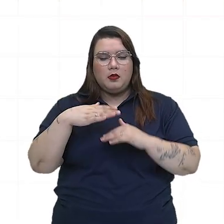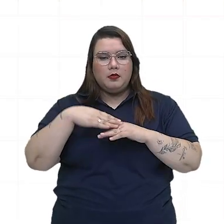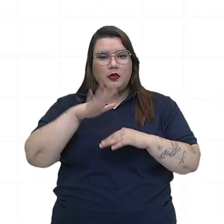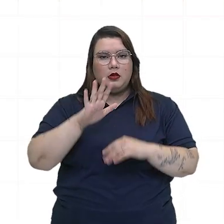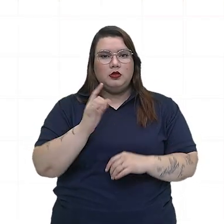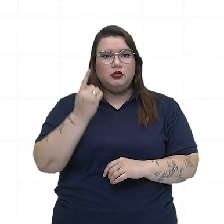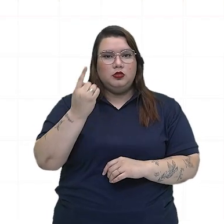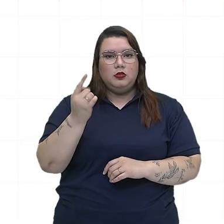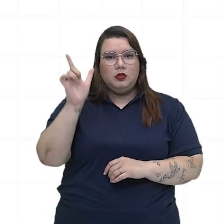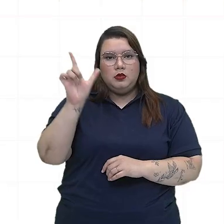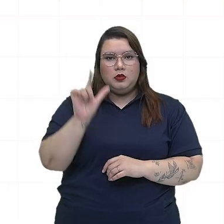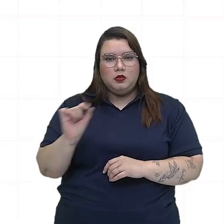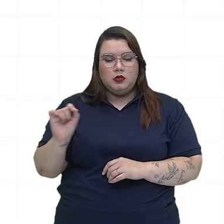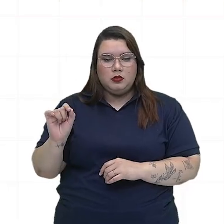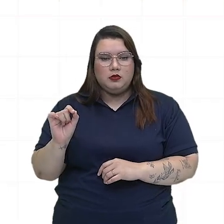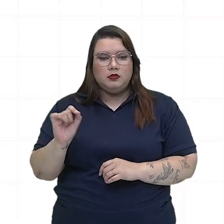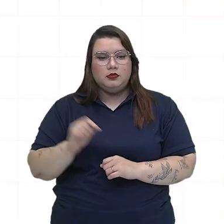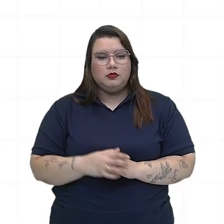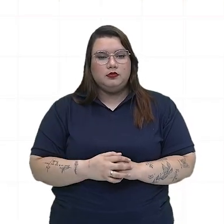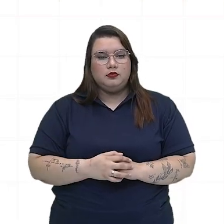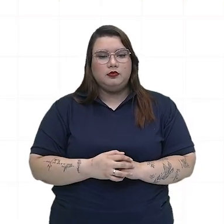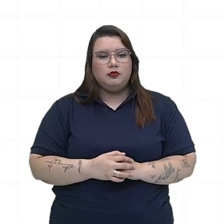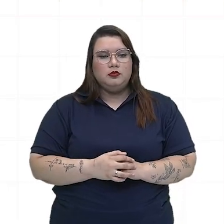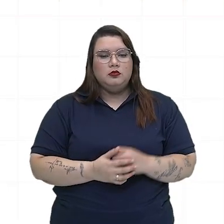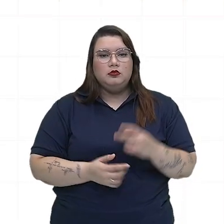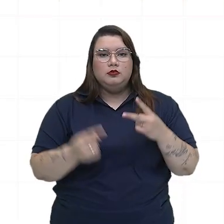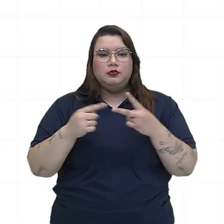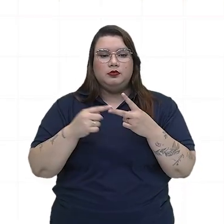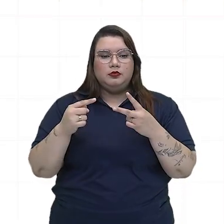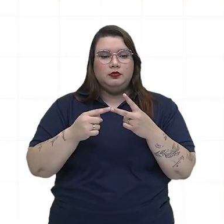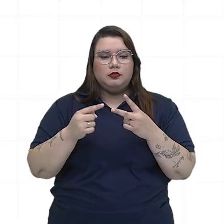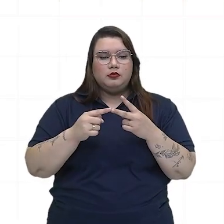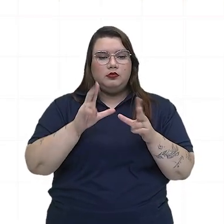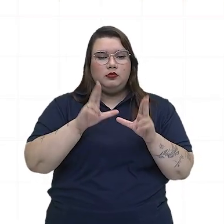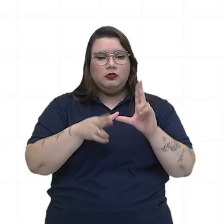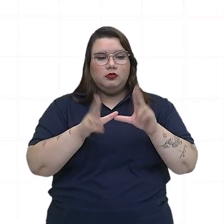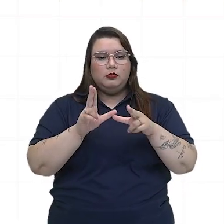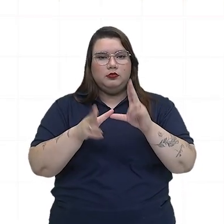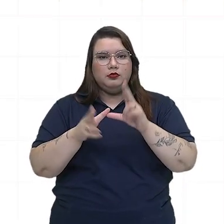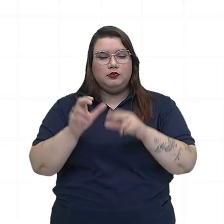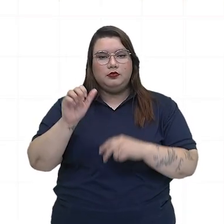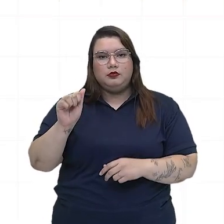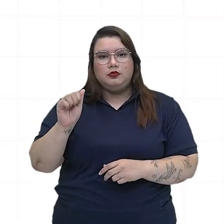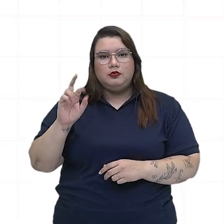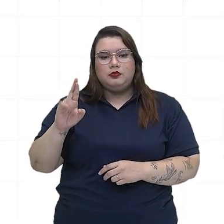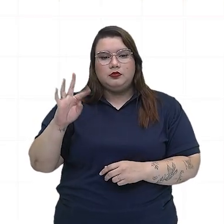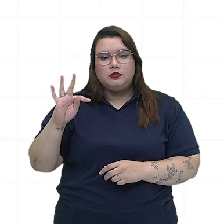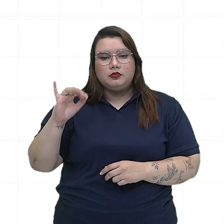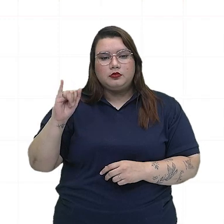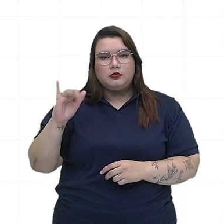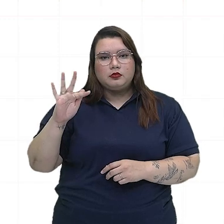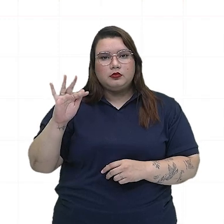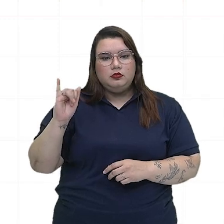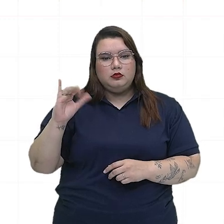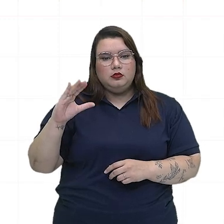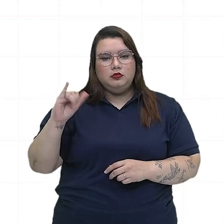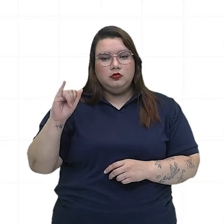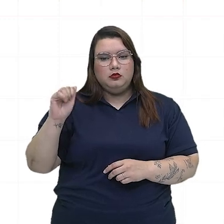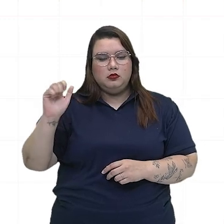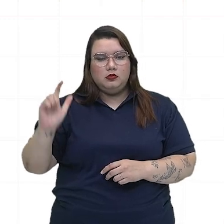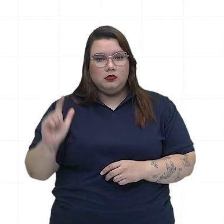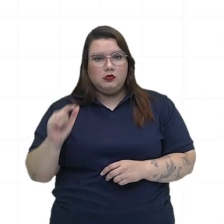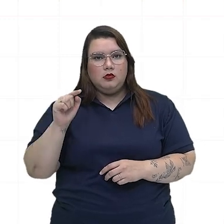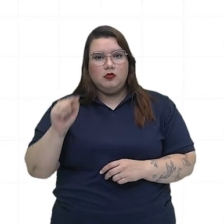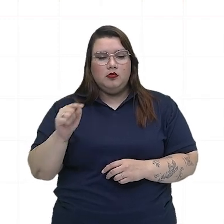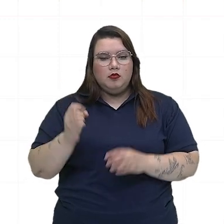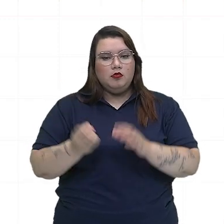mais de uma Lua. E os satélites artificiais são aqueles satélites que